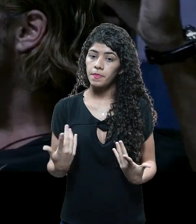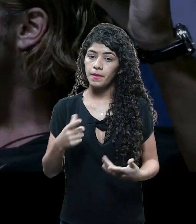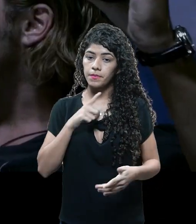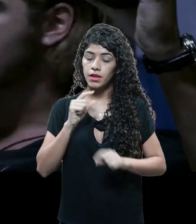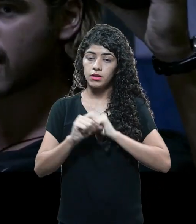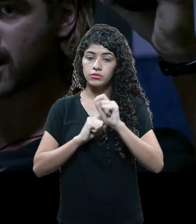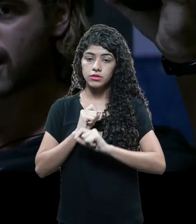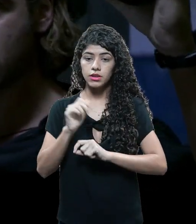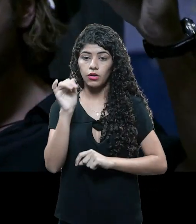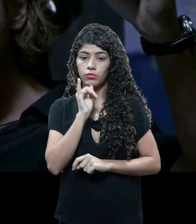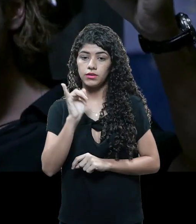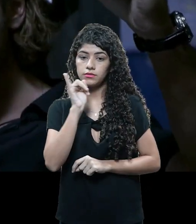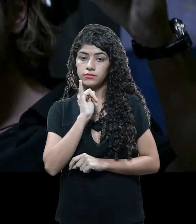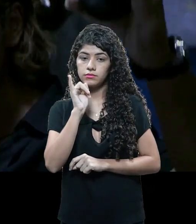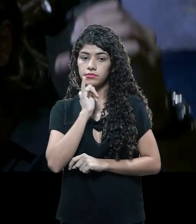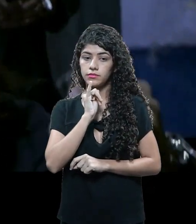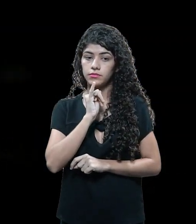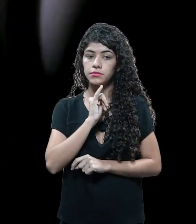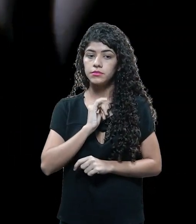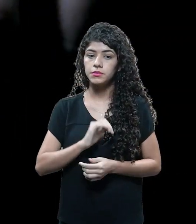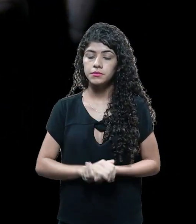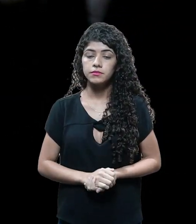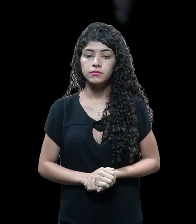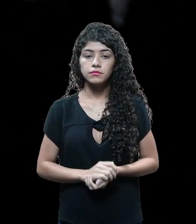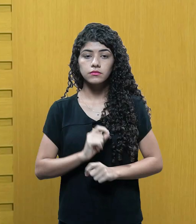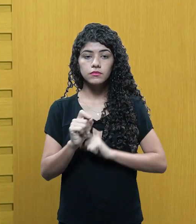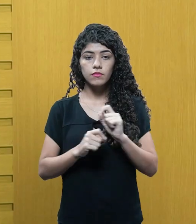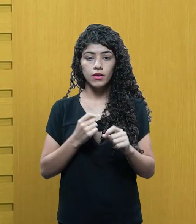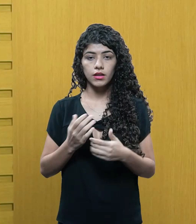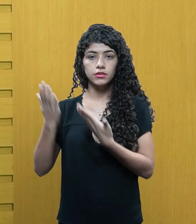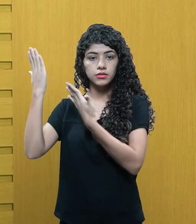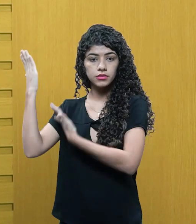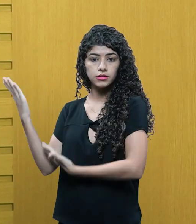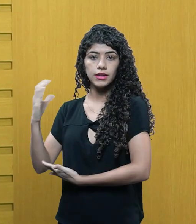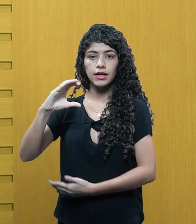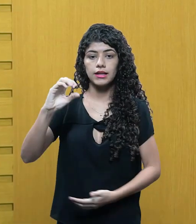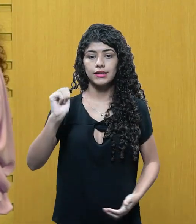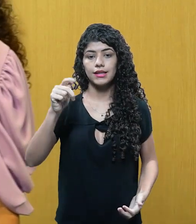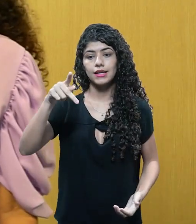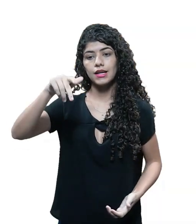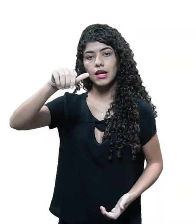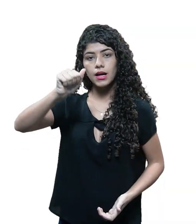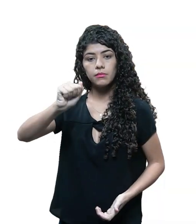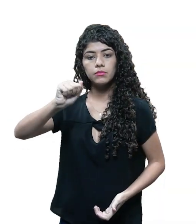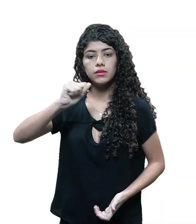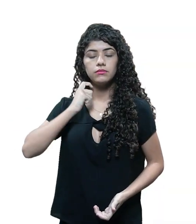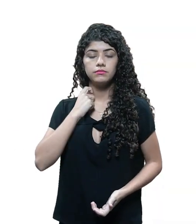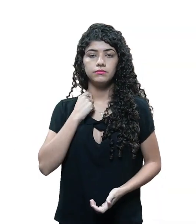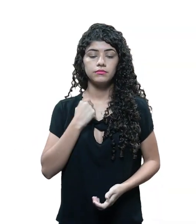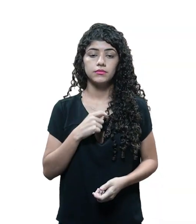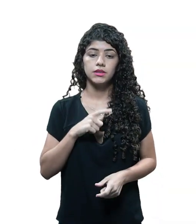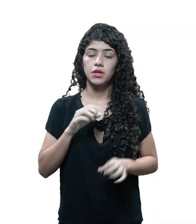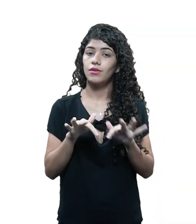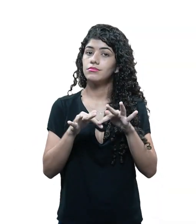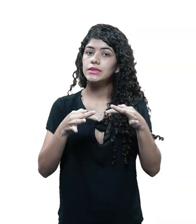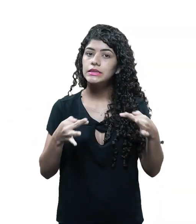a capa, eu trouxe um exemplo da capa do filme Dois Papas. Ela tá em Master